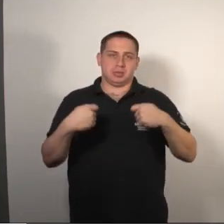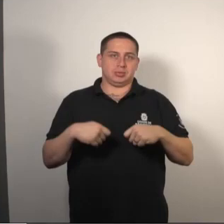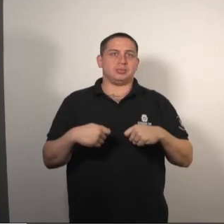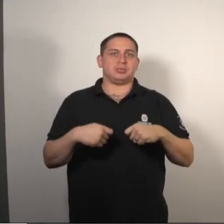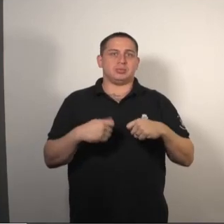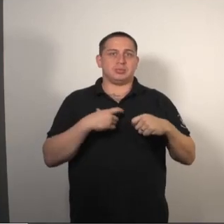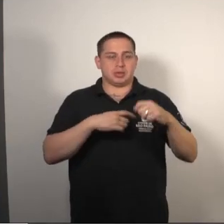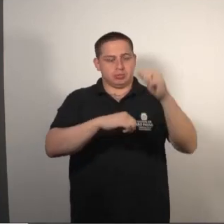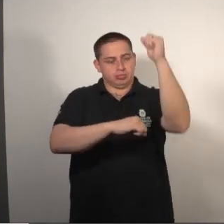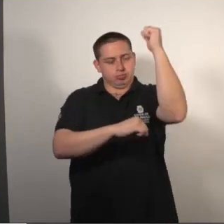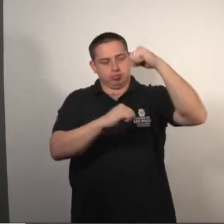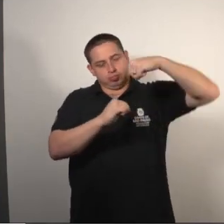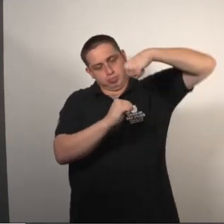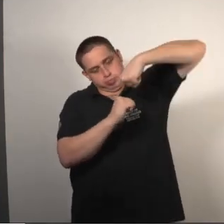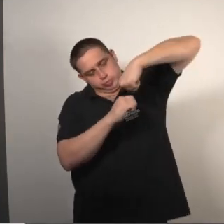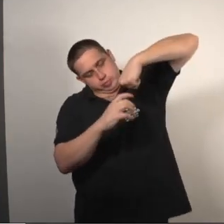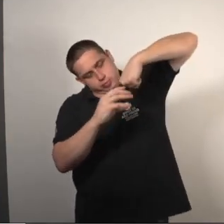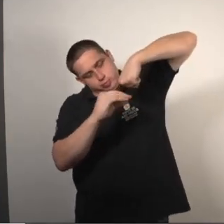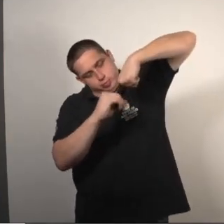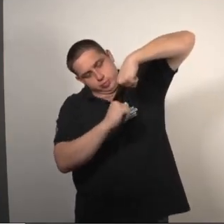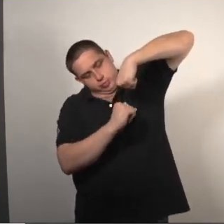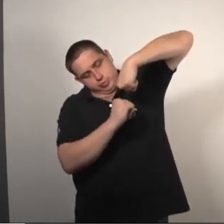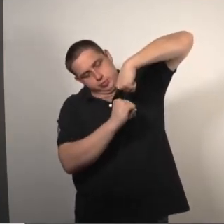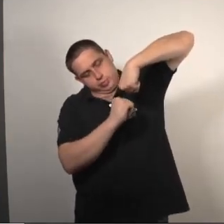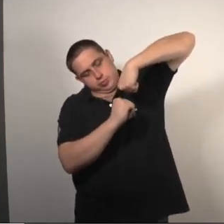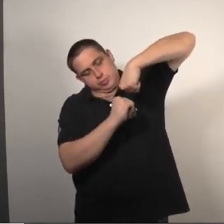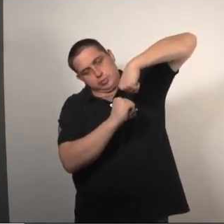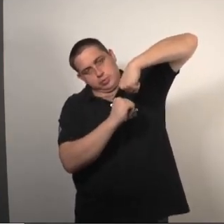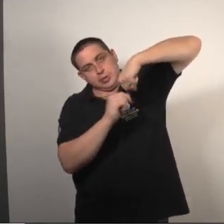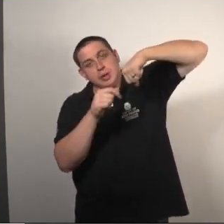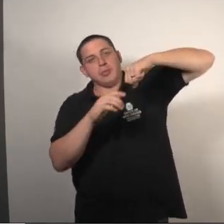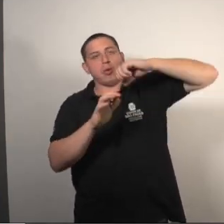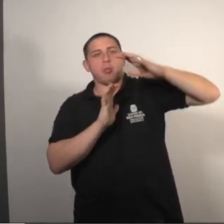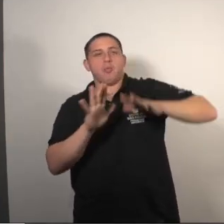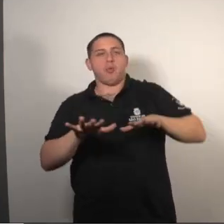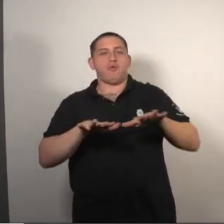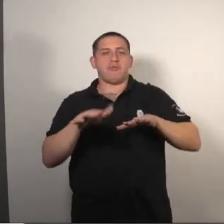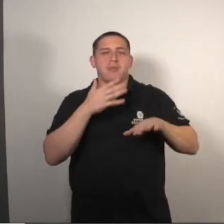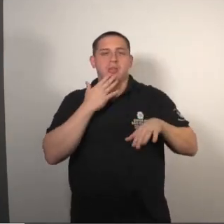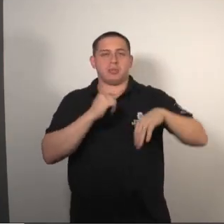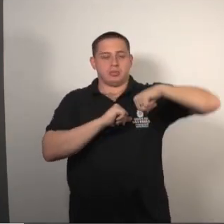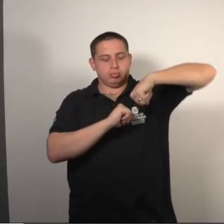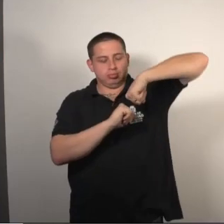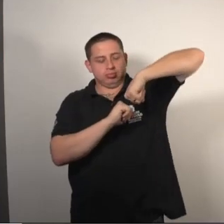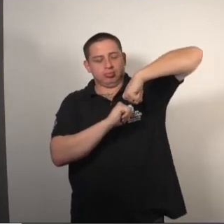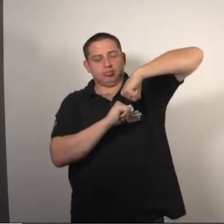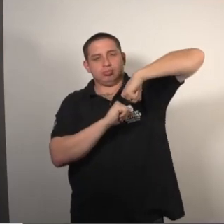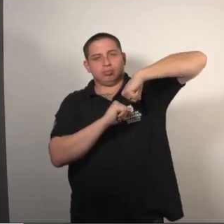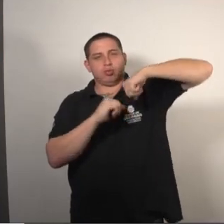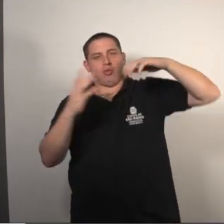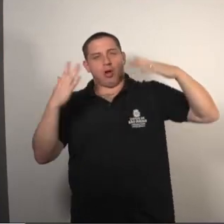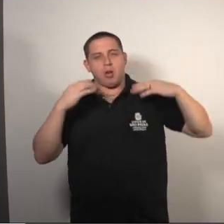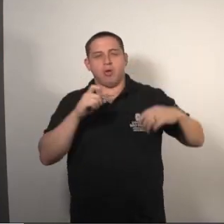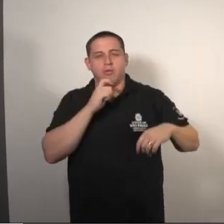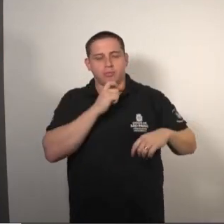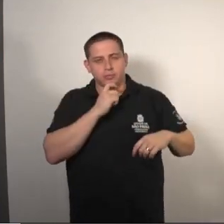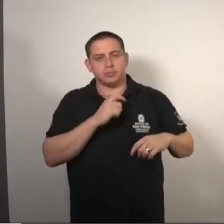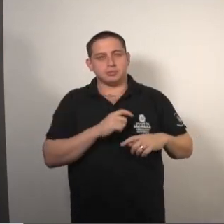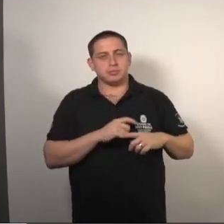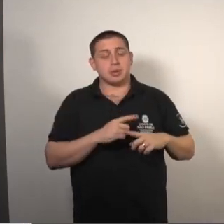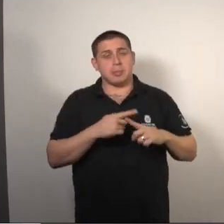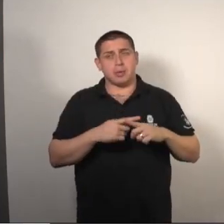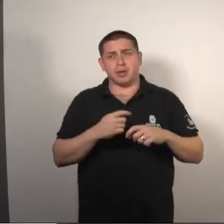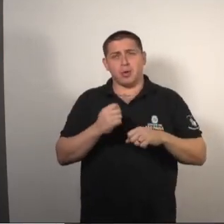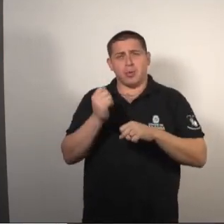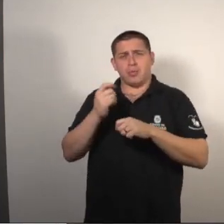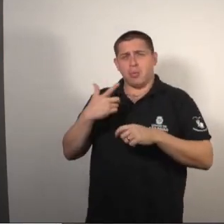de apoio, que é uma obra que não aparece, é uma obra que foi deixada para trás em várias gestões e que o prefeito